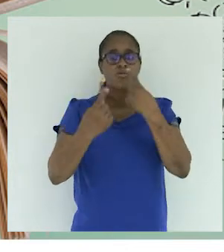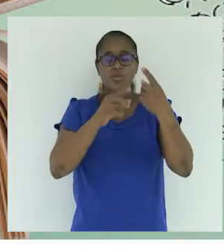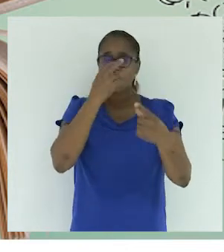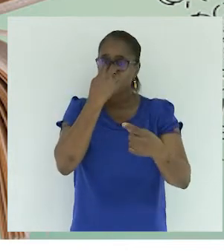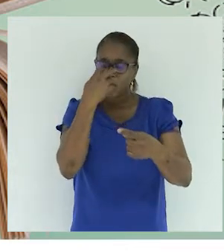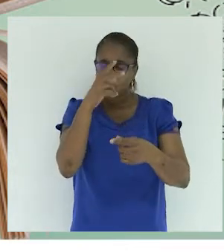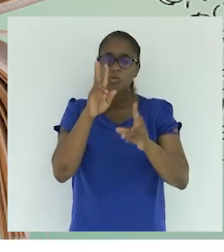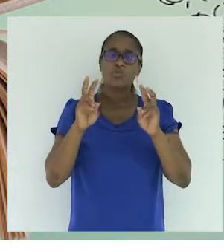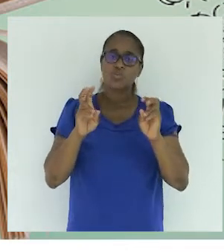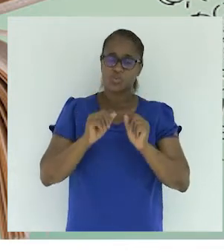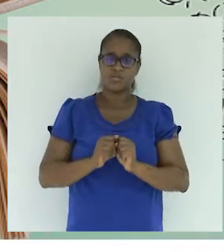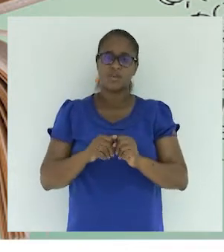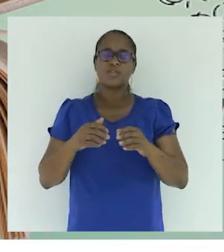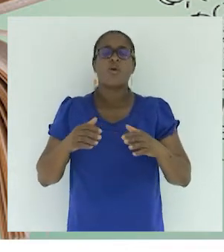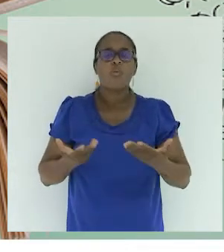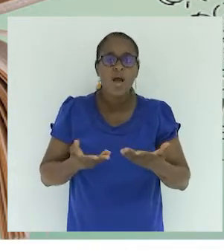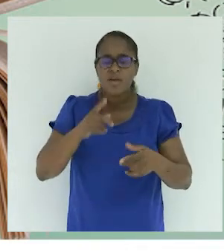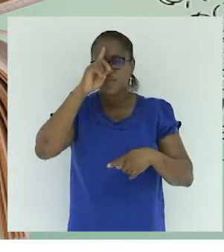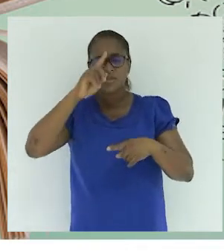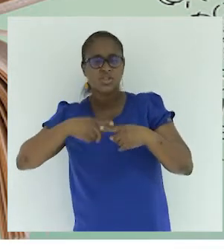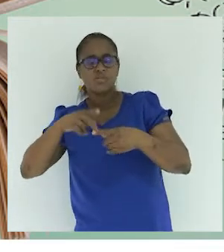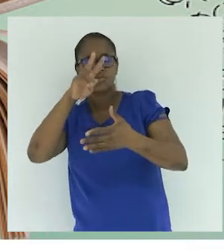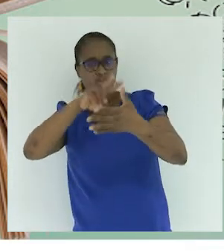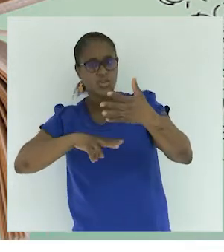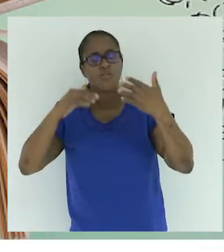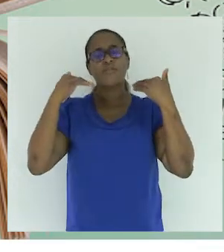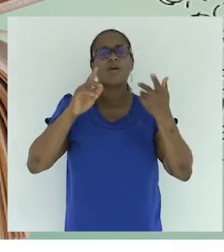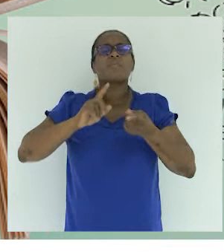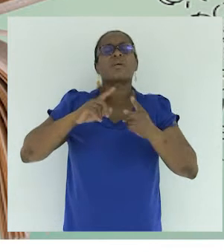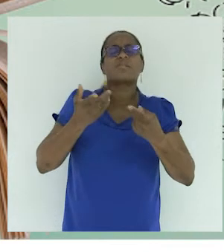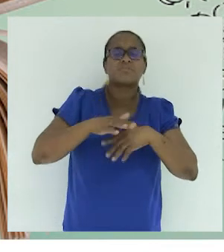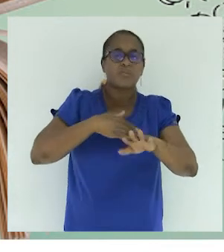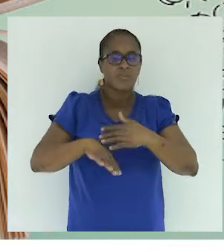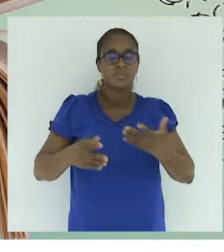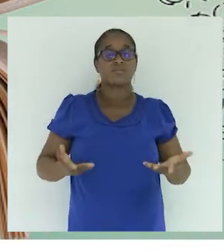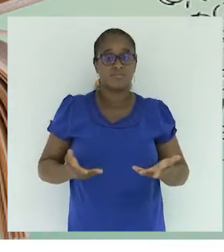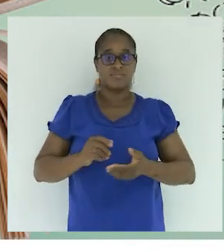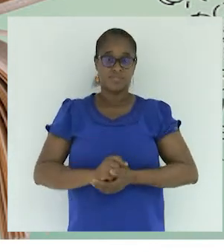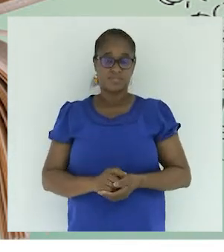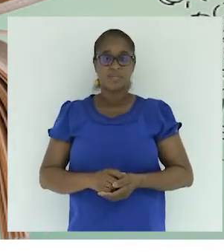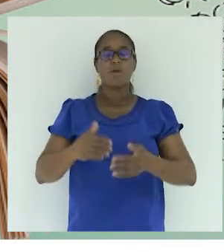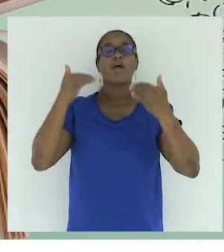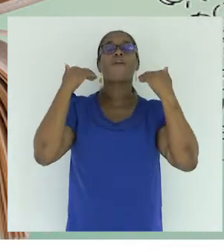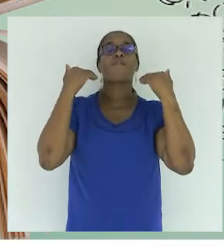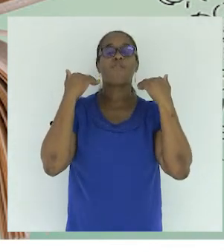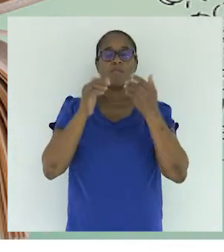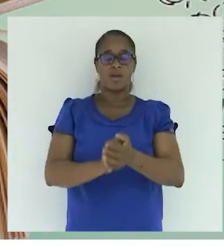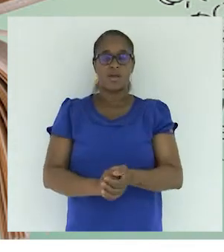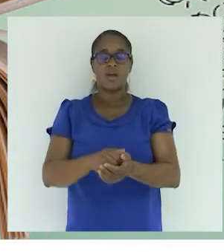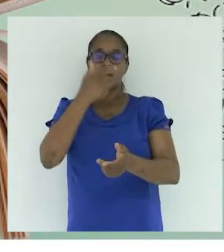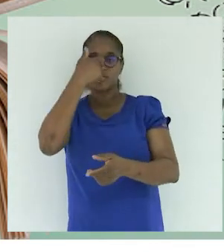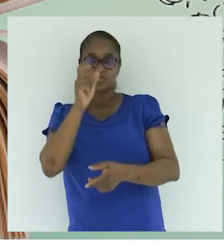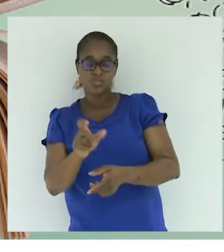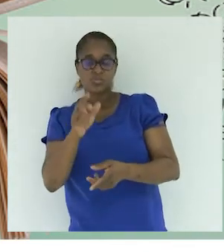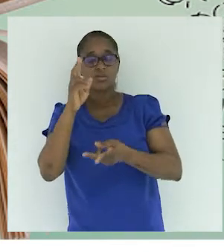sobre o assunto. Então, qual é a finalidade do texto informativo? Para que é que serve? Para informar o